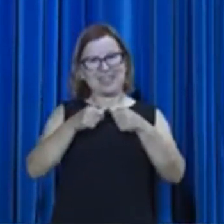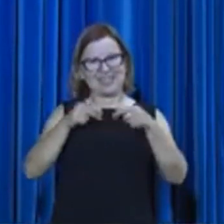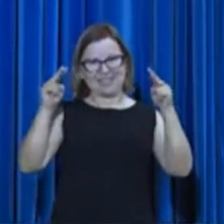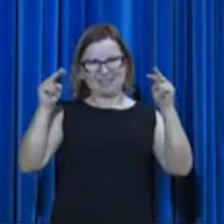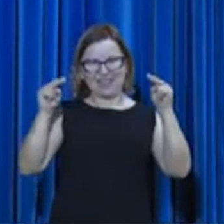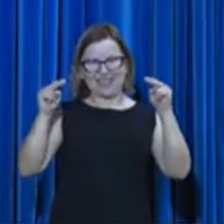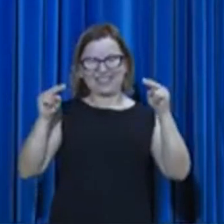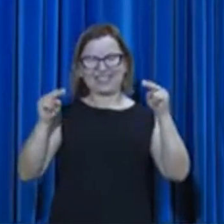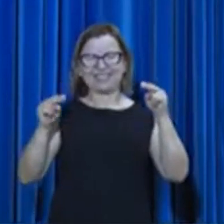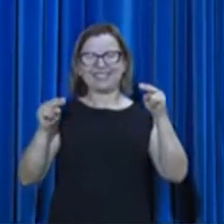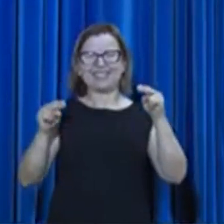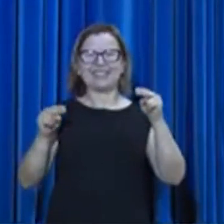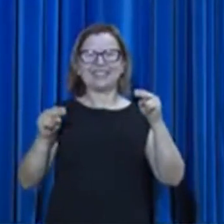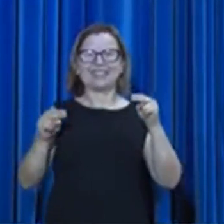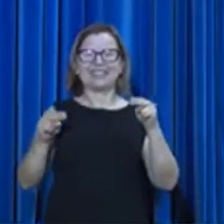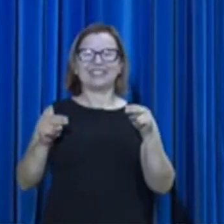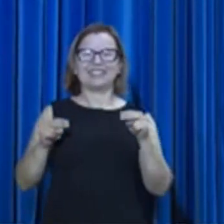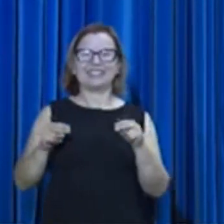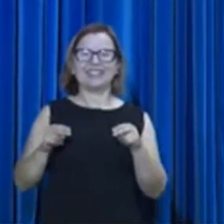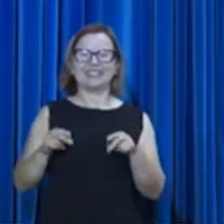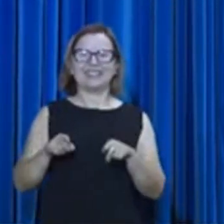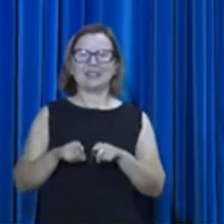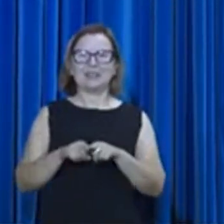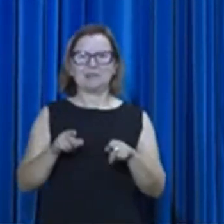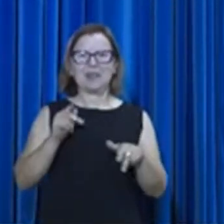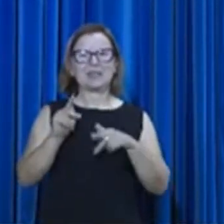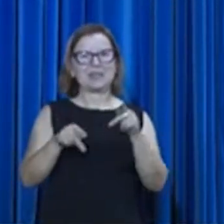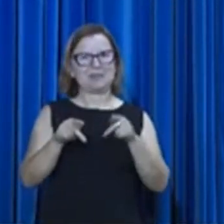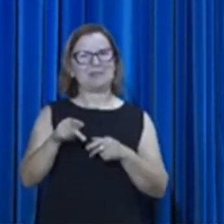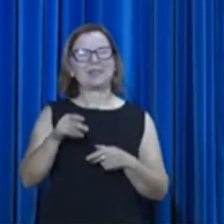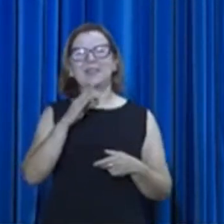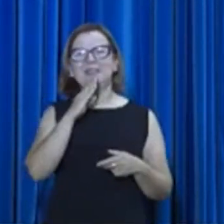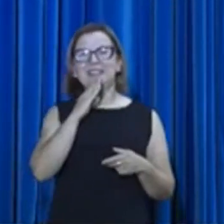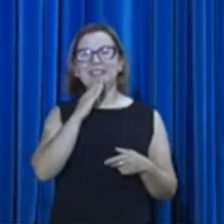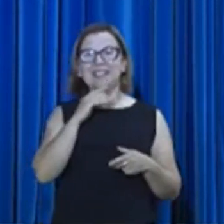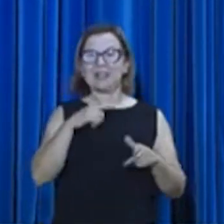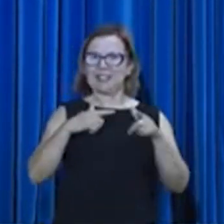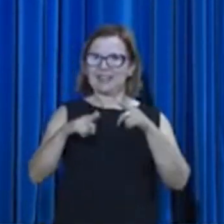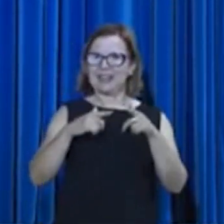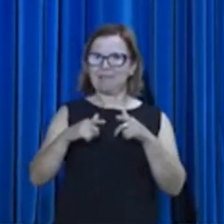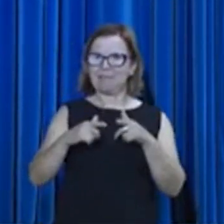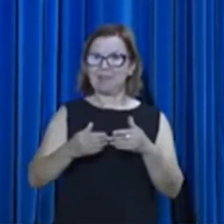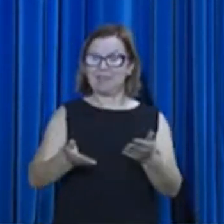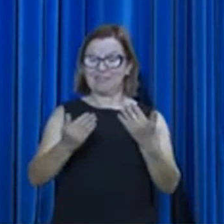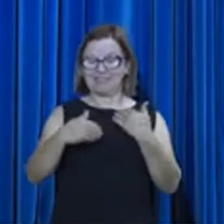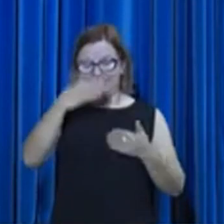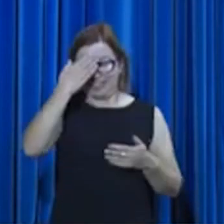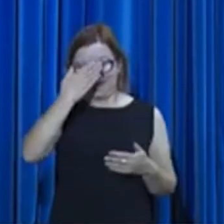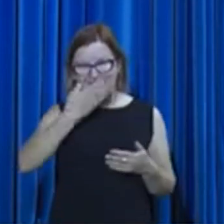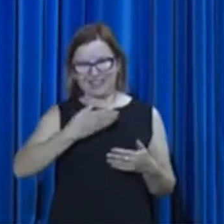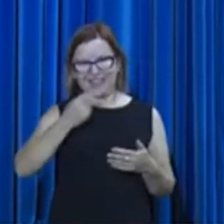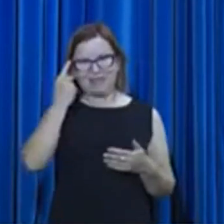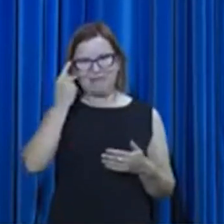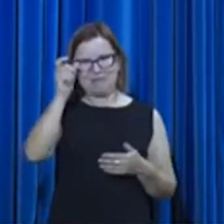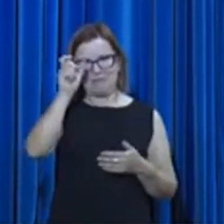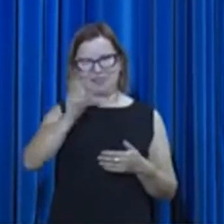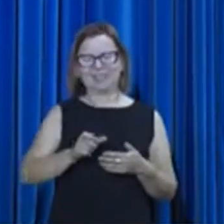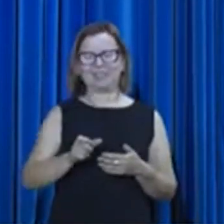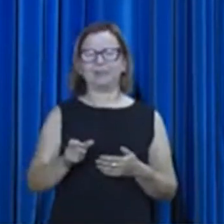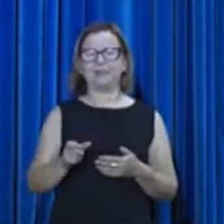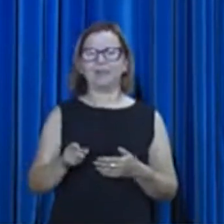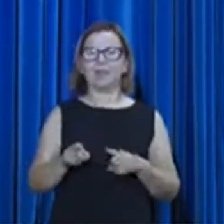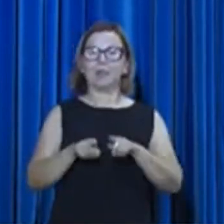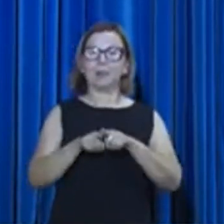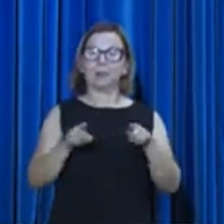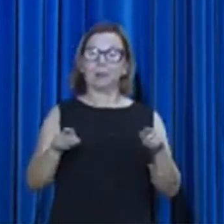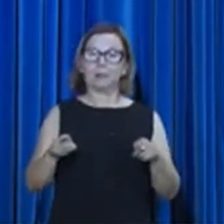mas essa é um ditado popular que nós ouvimos, que o trabalho dignifica o homem. Agora, quando o